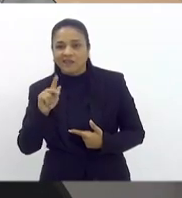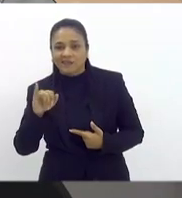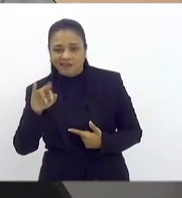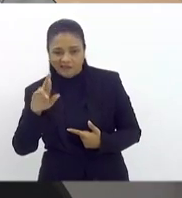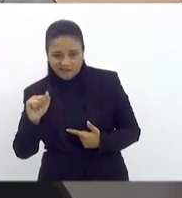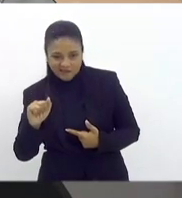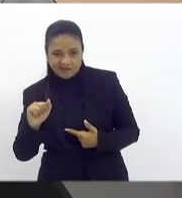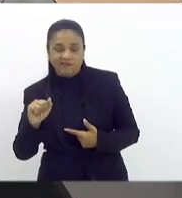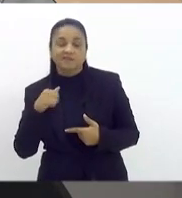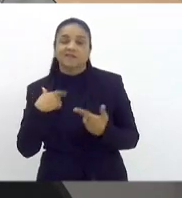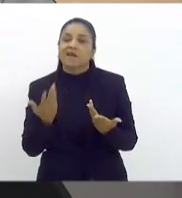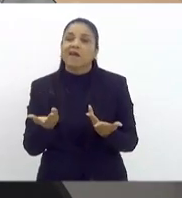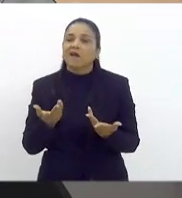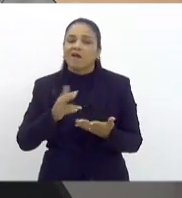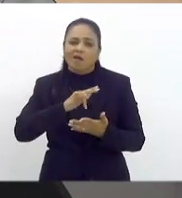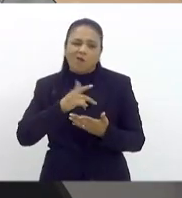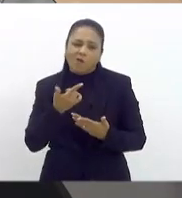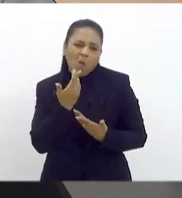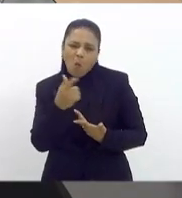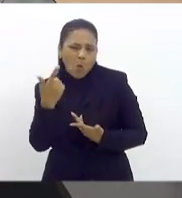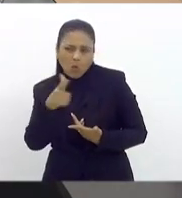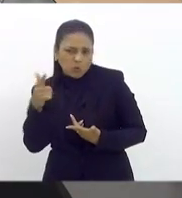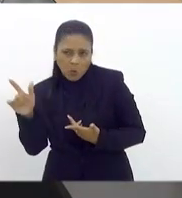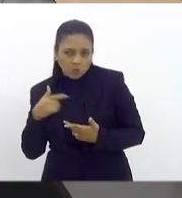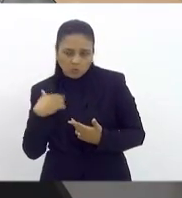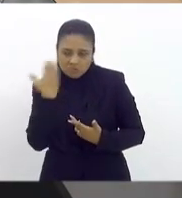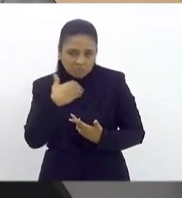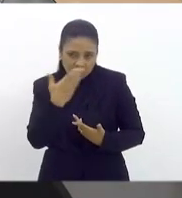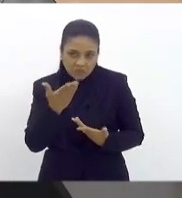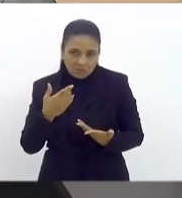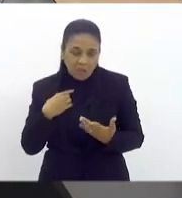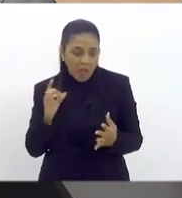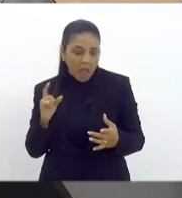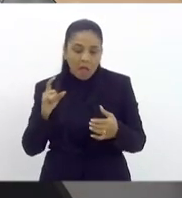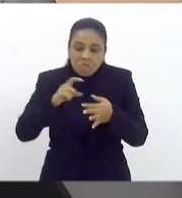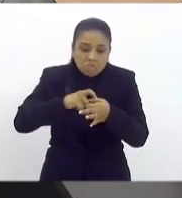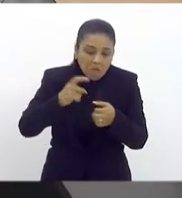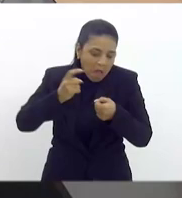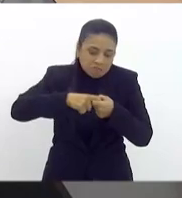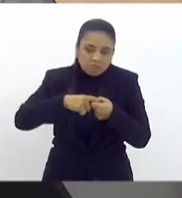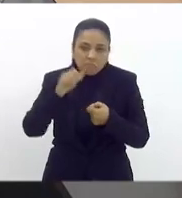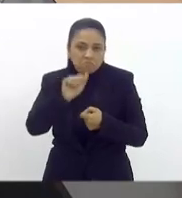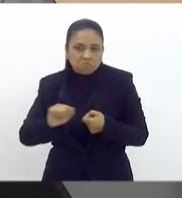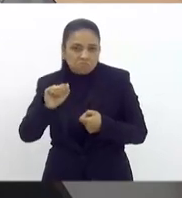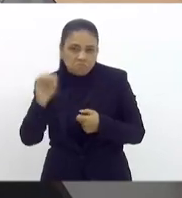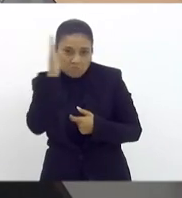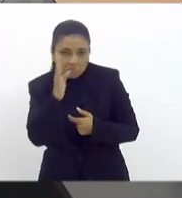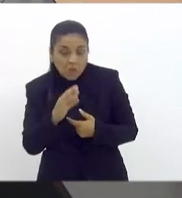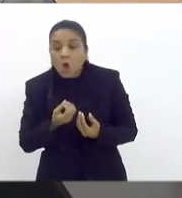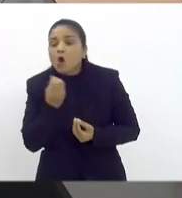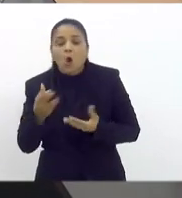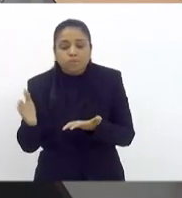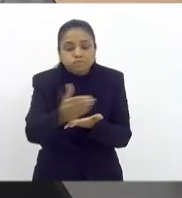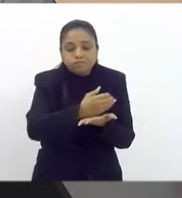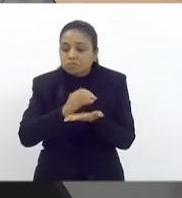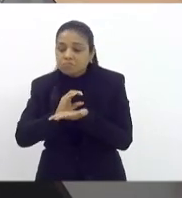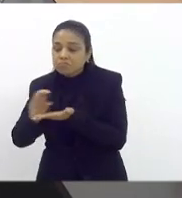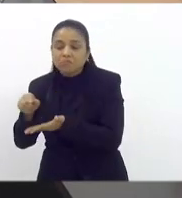artista forâneo, ele não está associado, obviamente, a uma associação brasileira. Como é feita a distribuição para esse